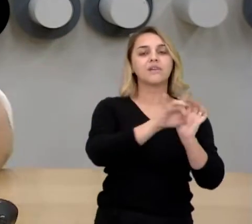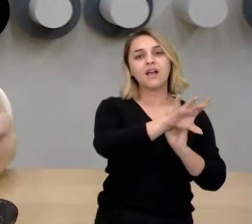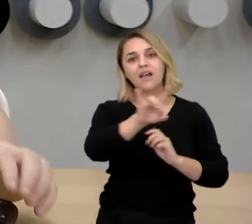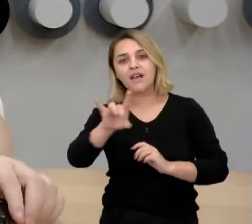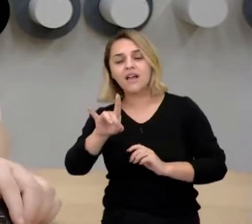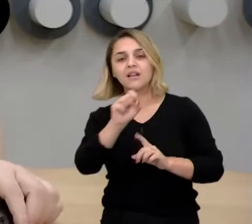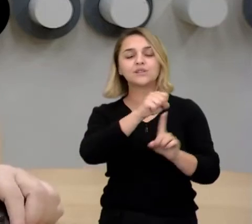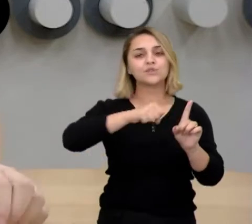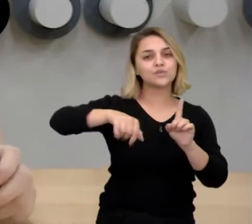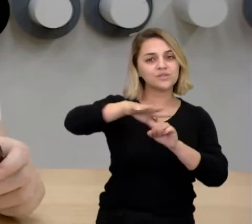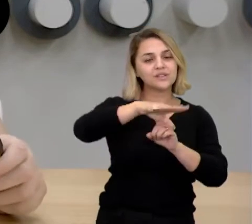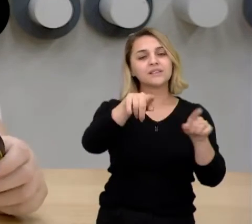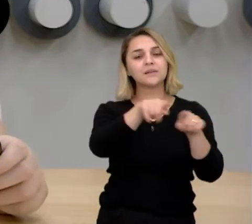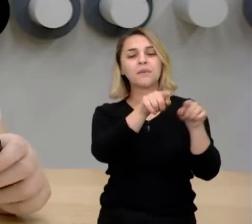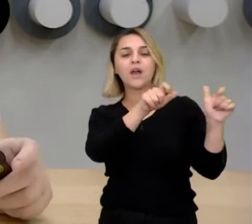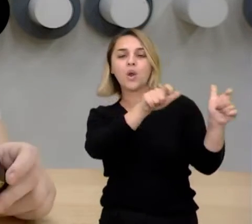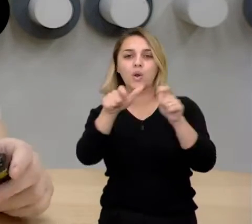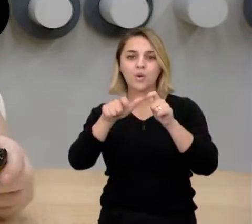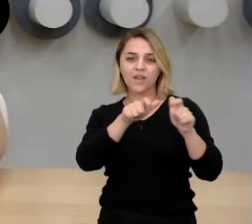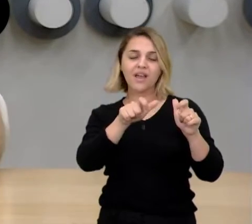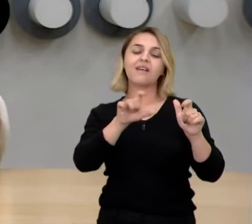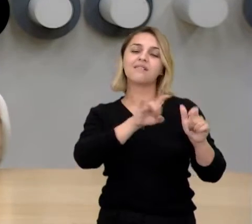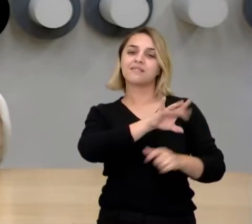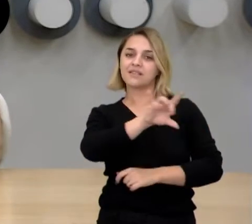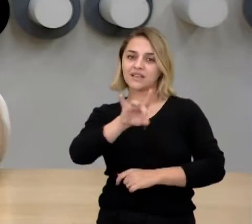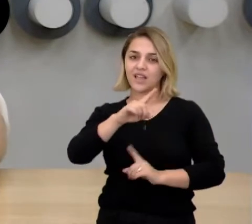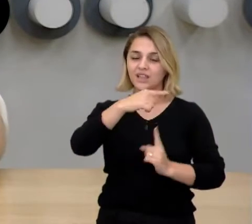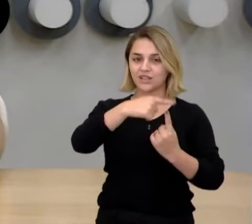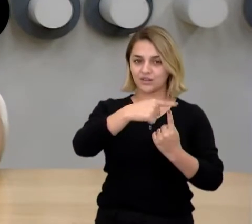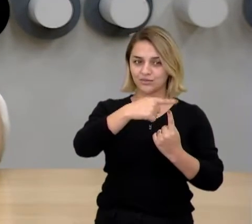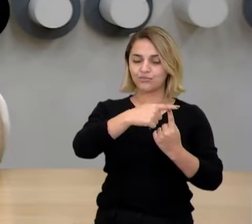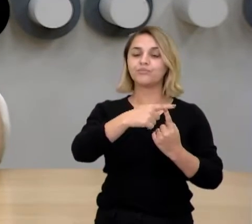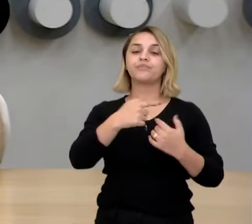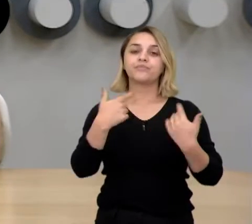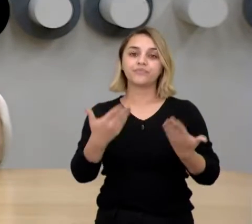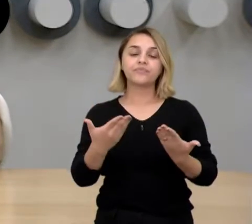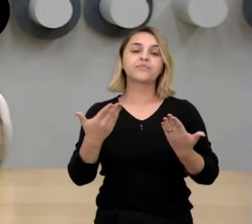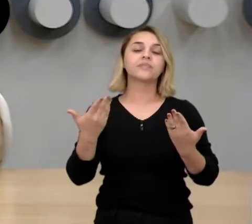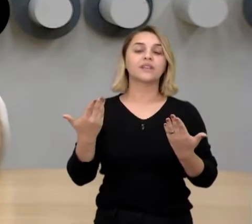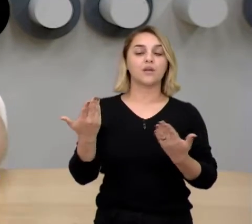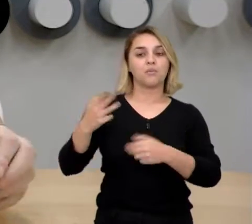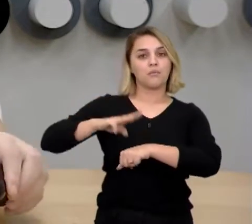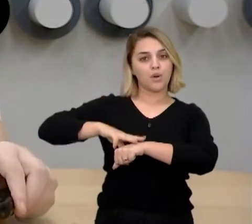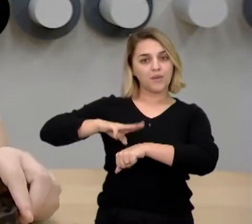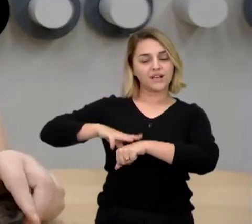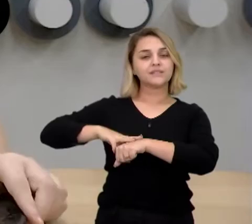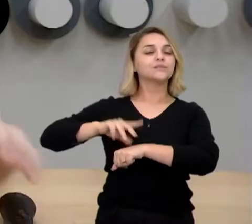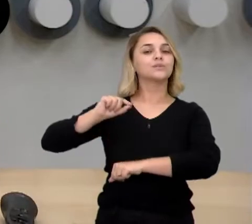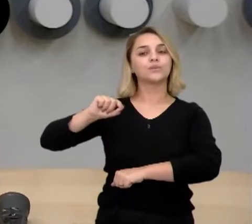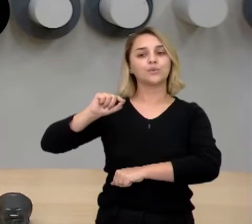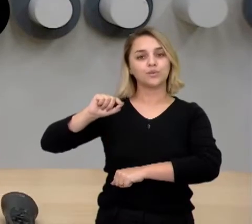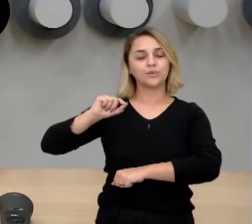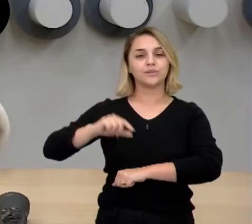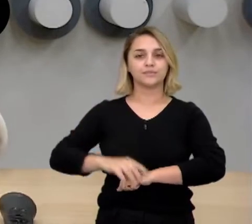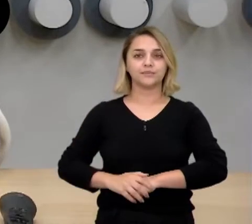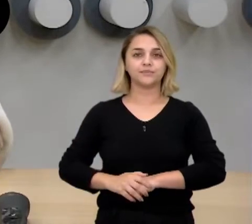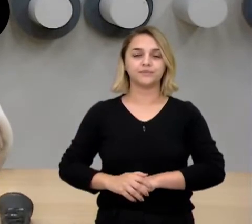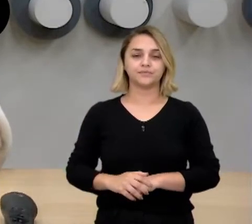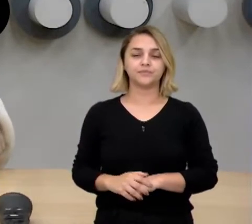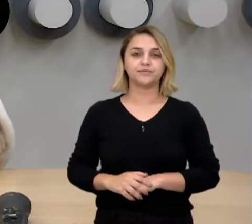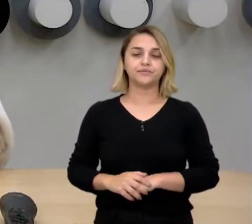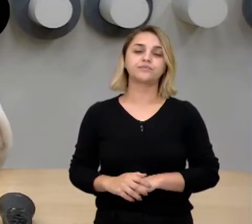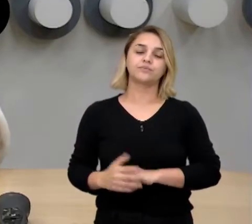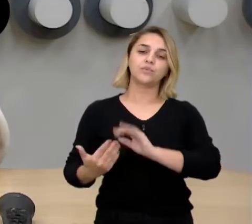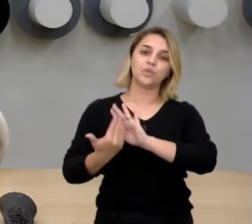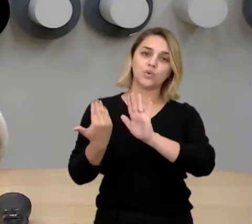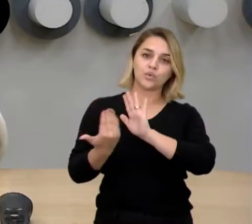cada lugar, em cada tempo. Né? Então, numa determinada altura do do